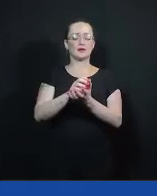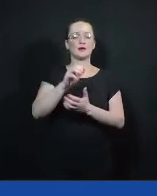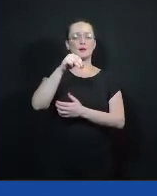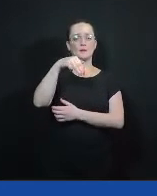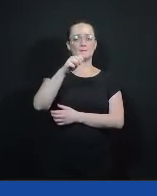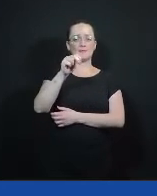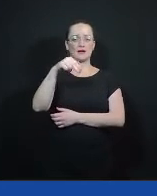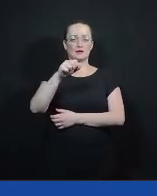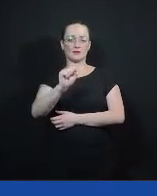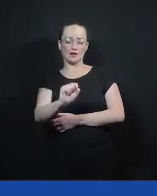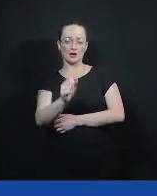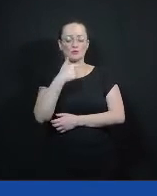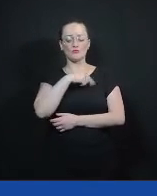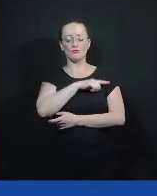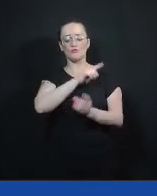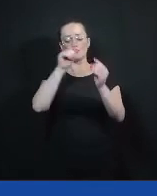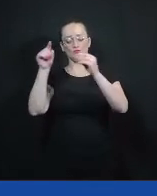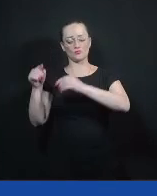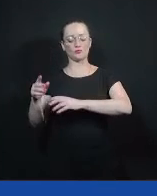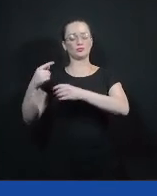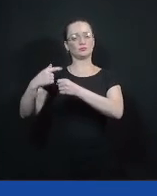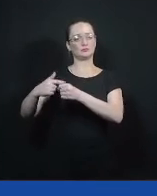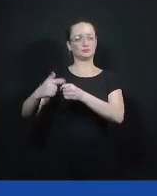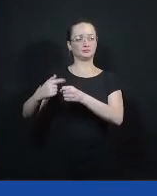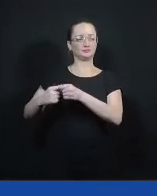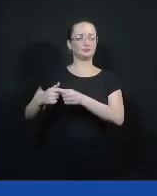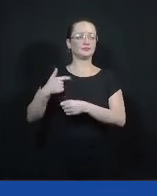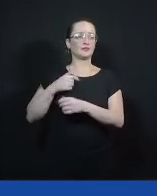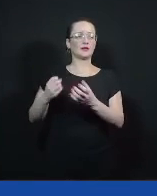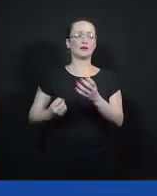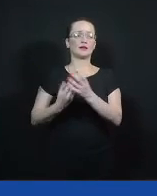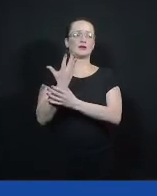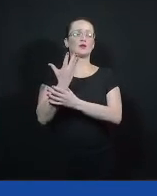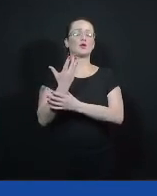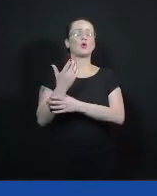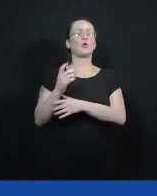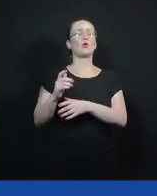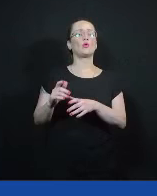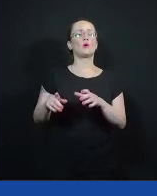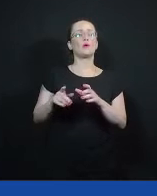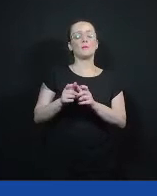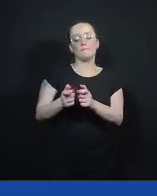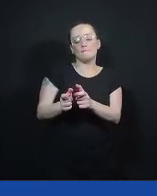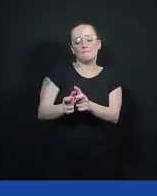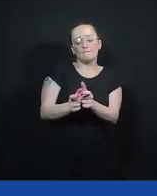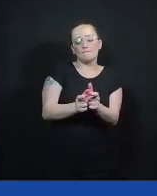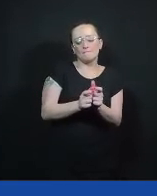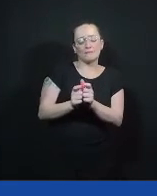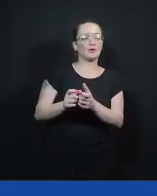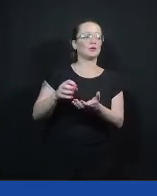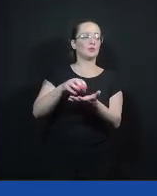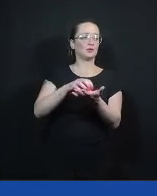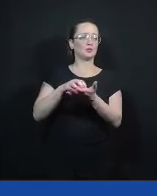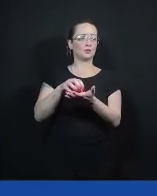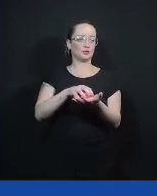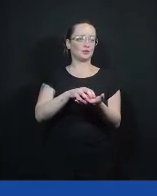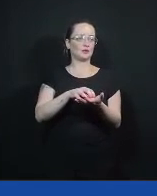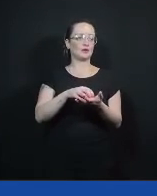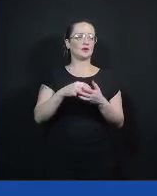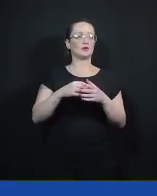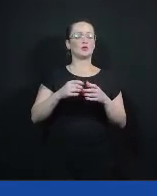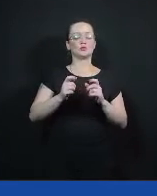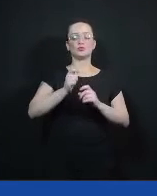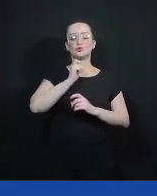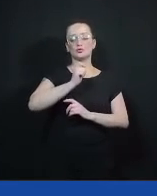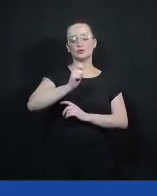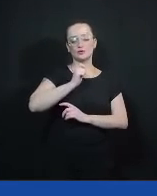e foram para suas cidades ou foram morar em outras cidades e acabaram criando ali os seus pequenos núcleos, digamos assim, de